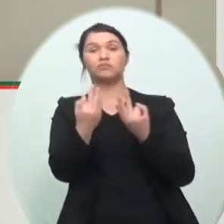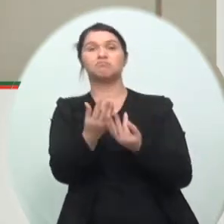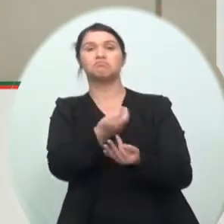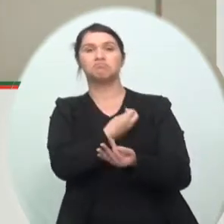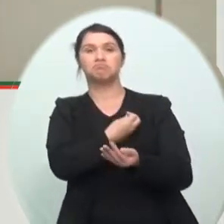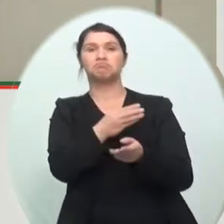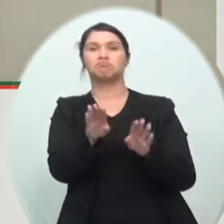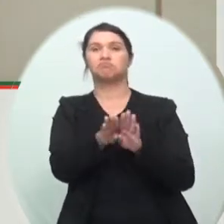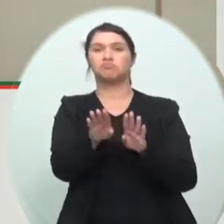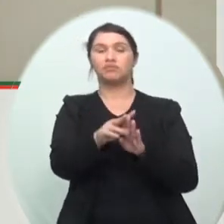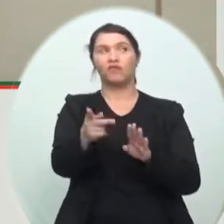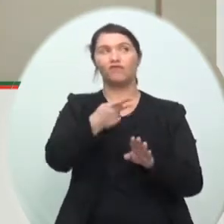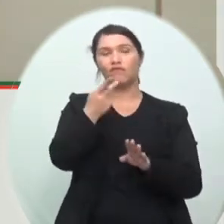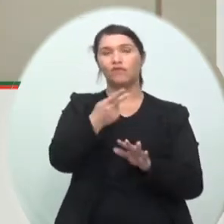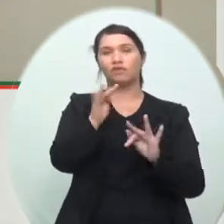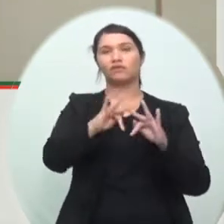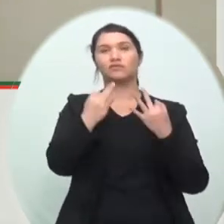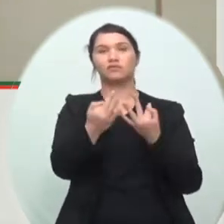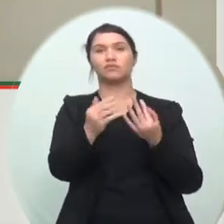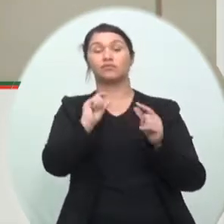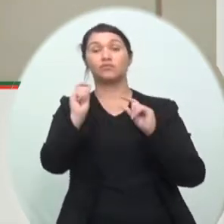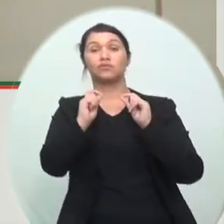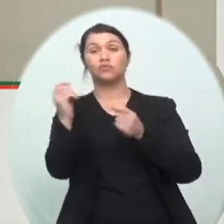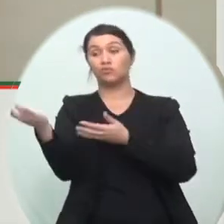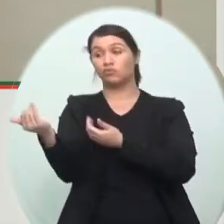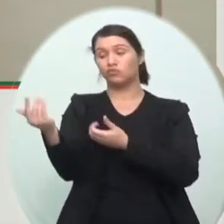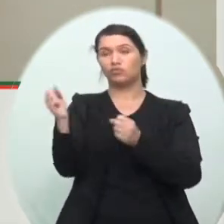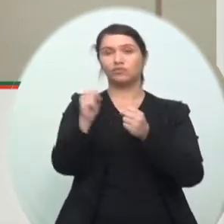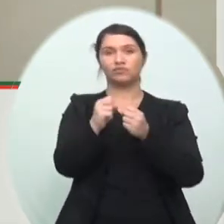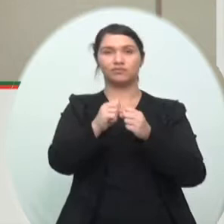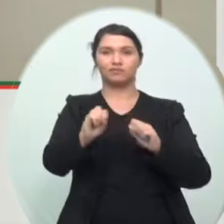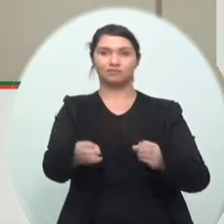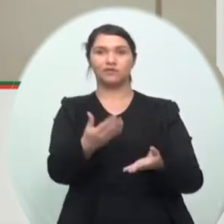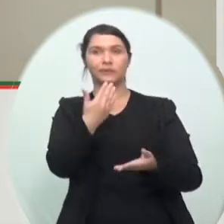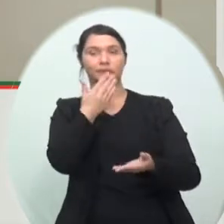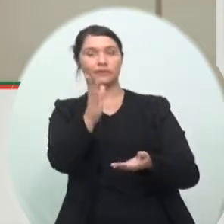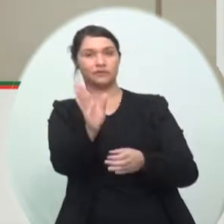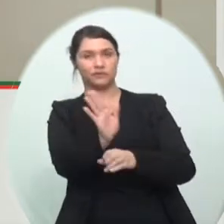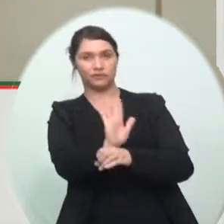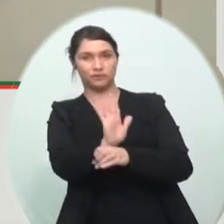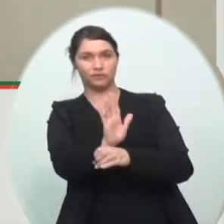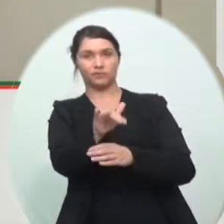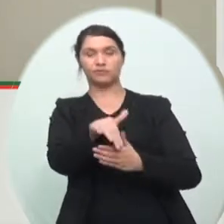famílias, o que, que essa juventude faz? Então, se puder soltar o vídeo ali para nós.